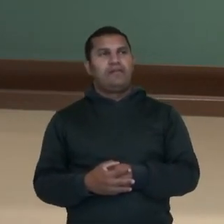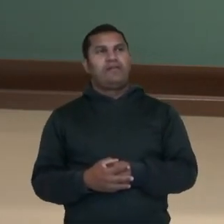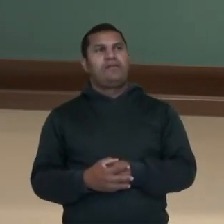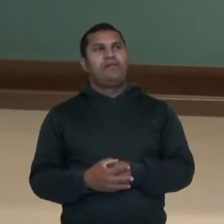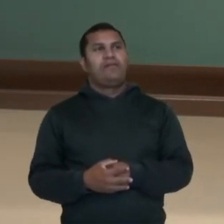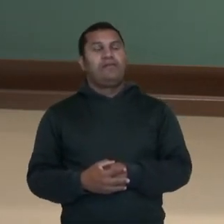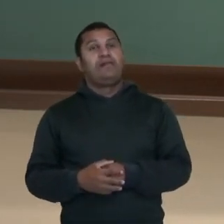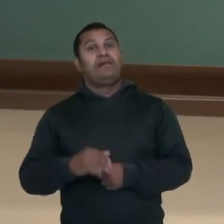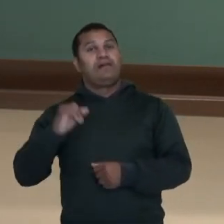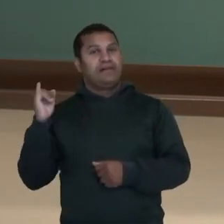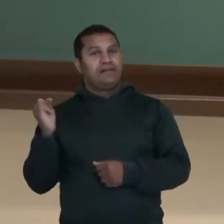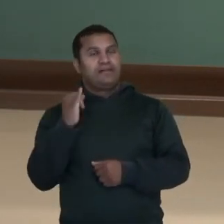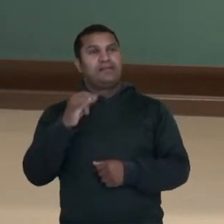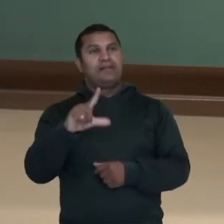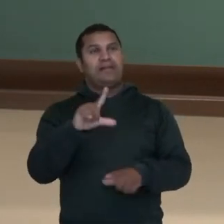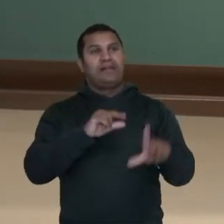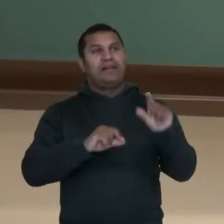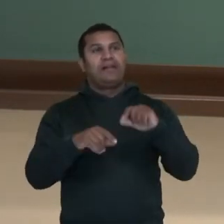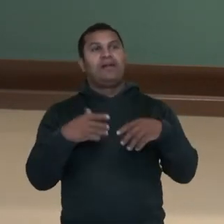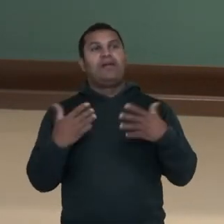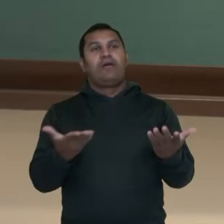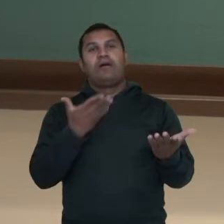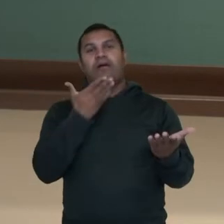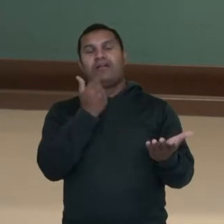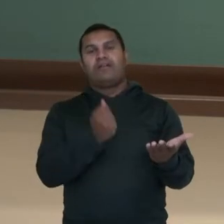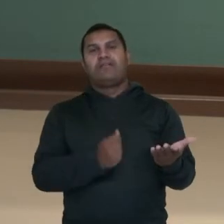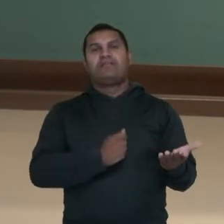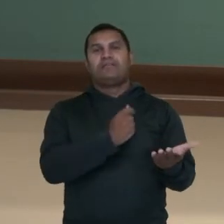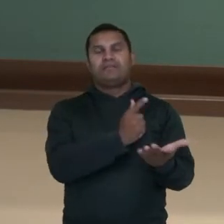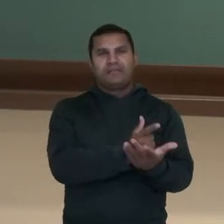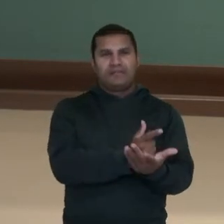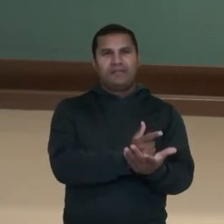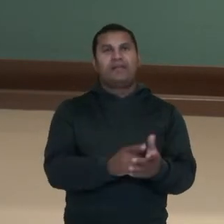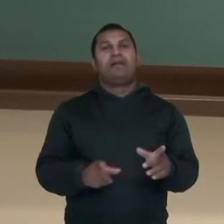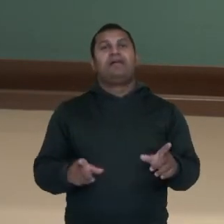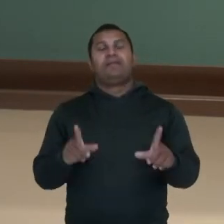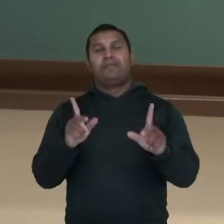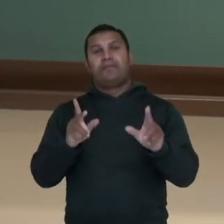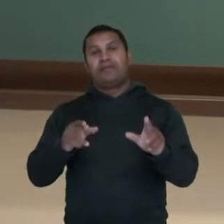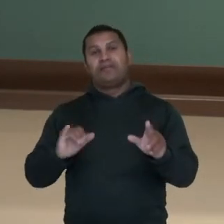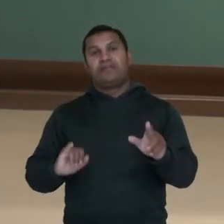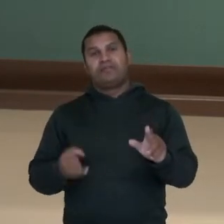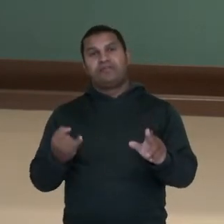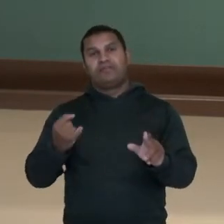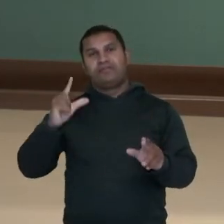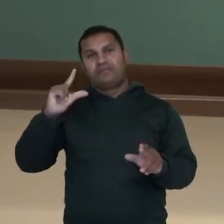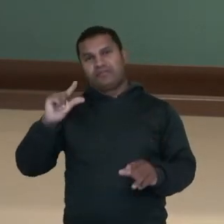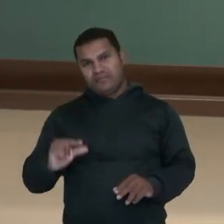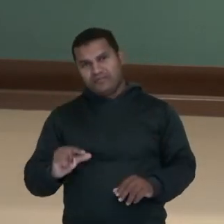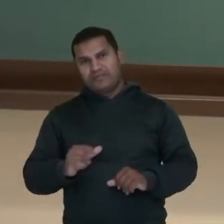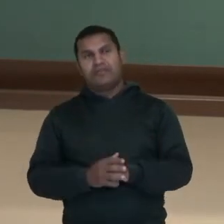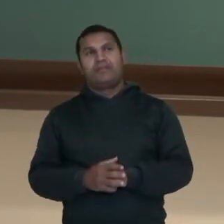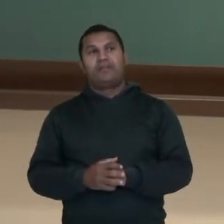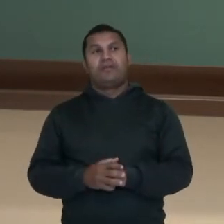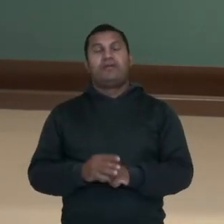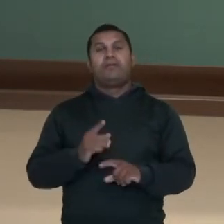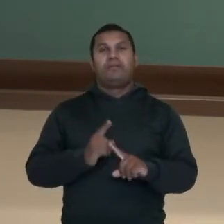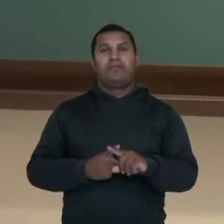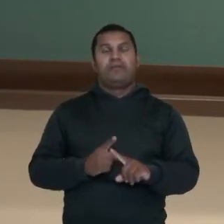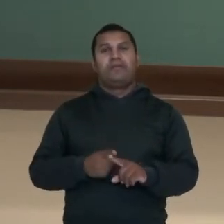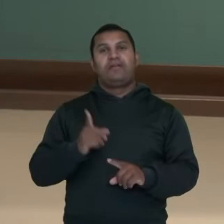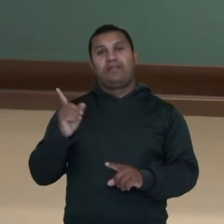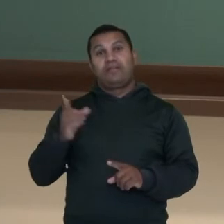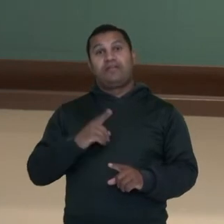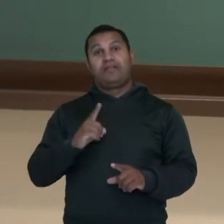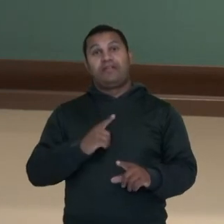É muito importante escolher a melhor forma de pagamento para pagar os menores juros possíveis. Então, quando você vai escolher o empréstimo,